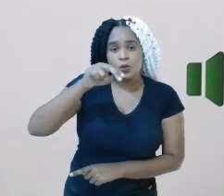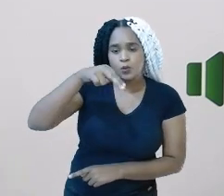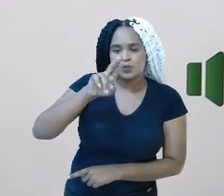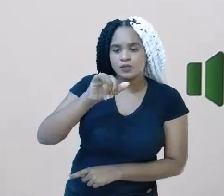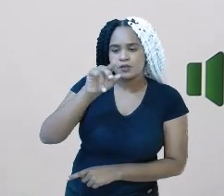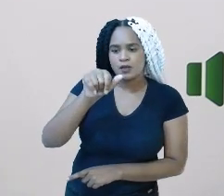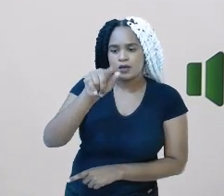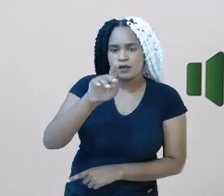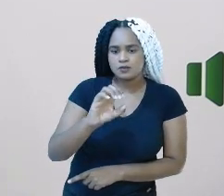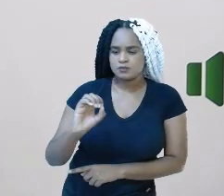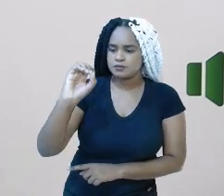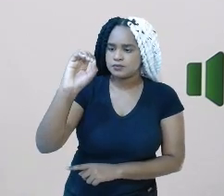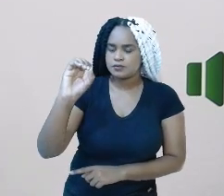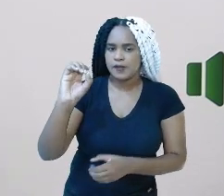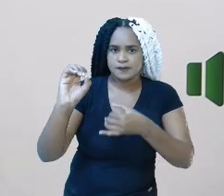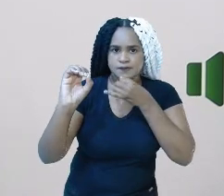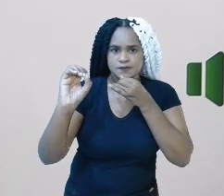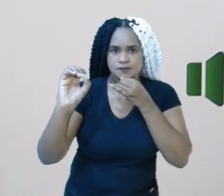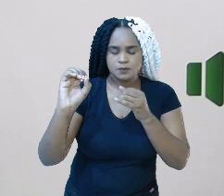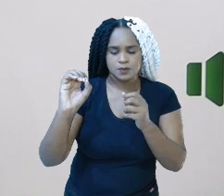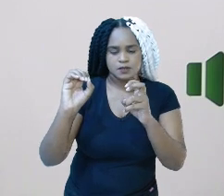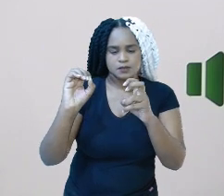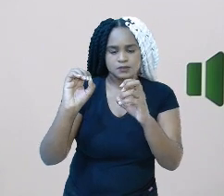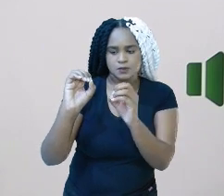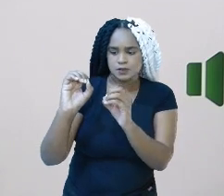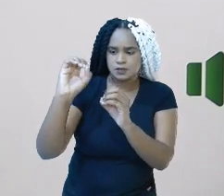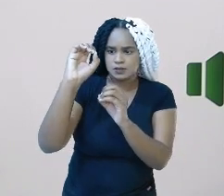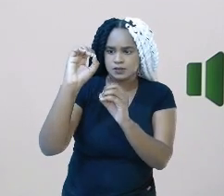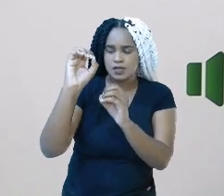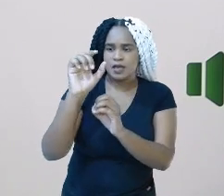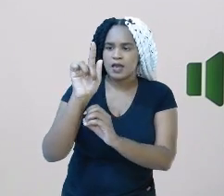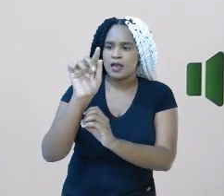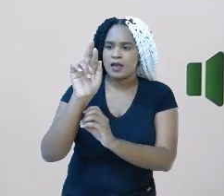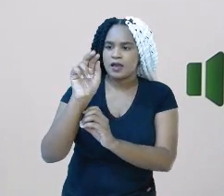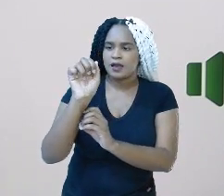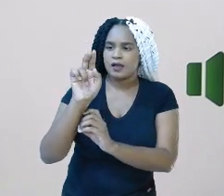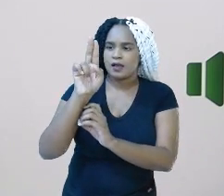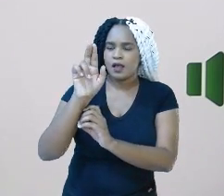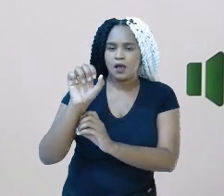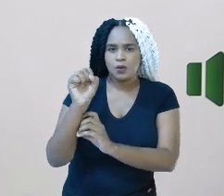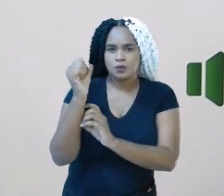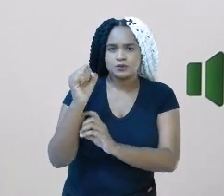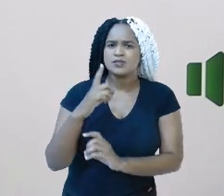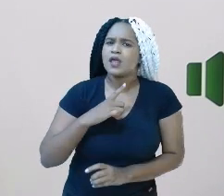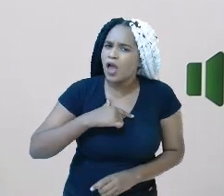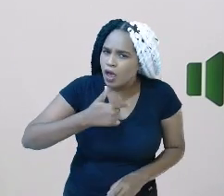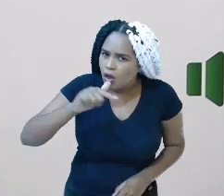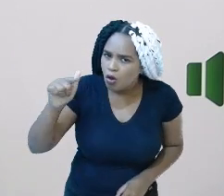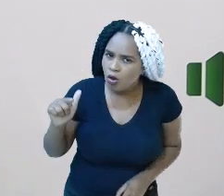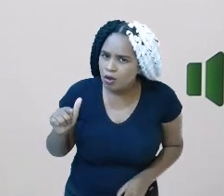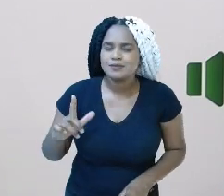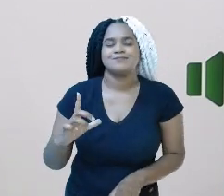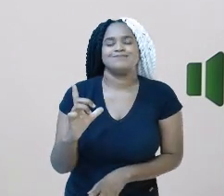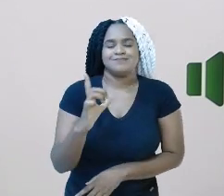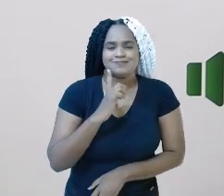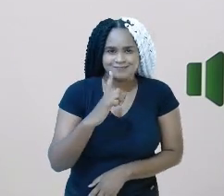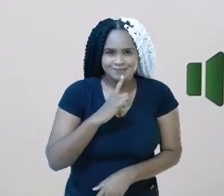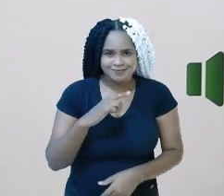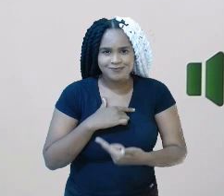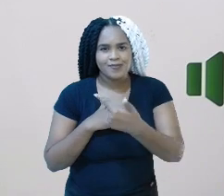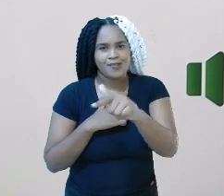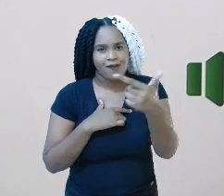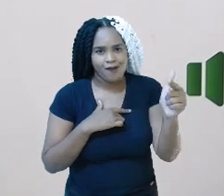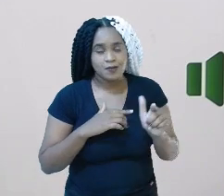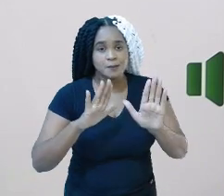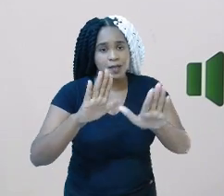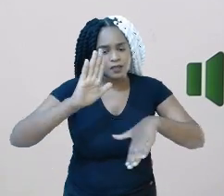Isso mesmo. Celsius, são graus Celsius. Existem outras? Existem outras.